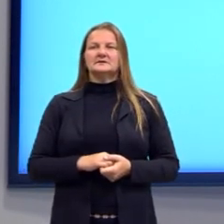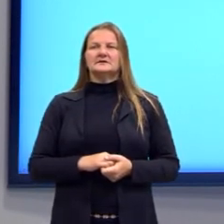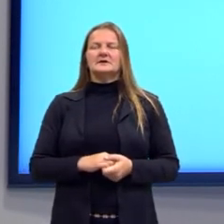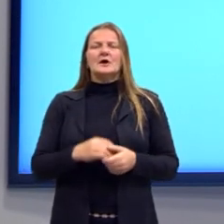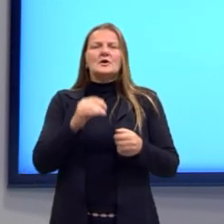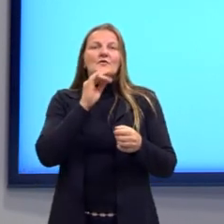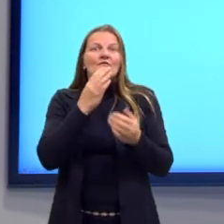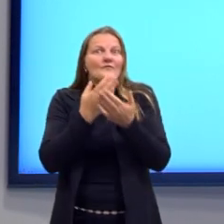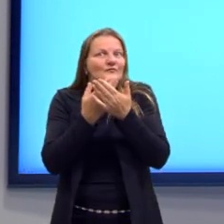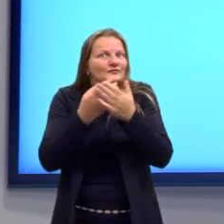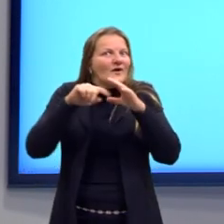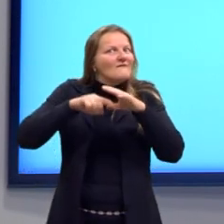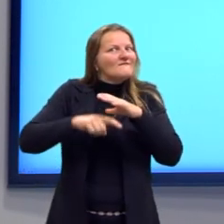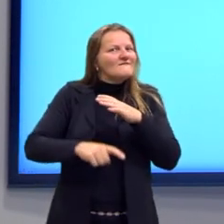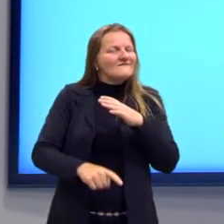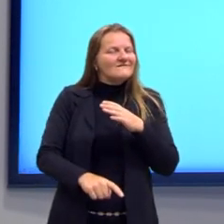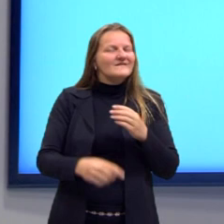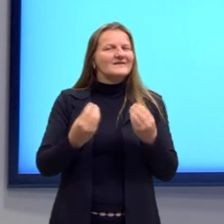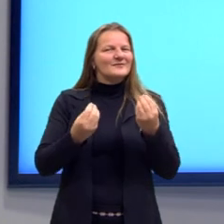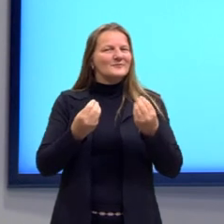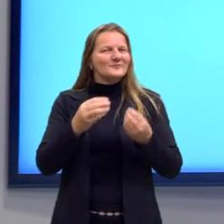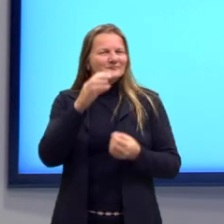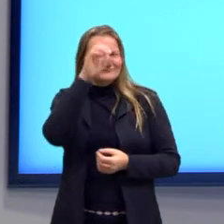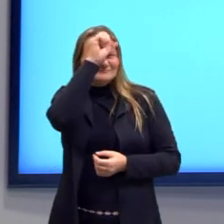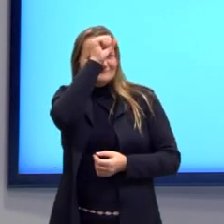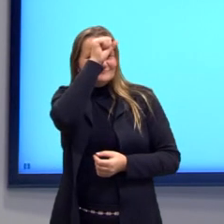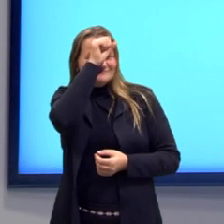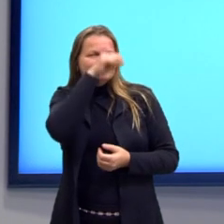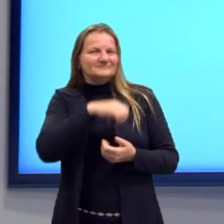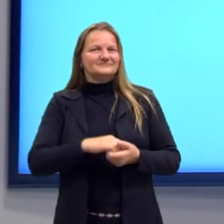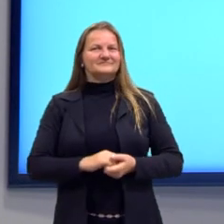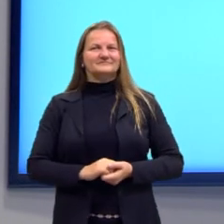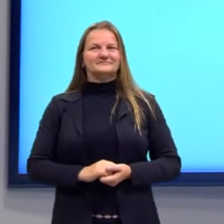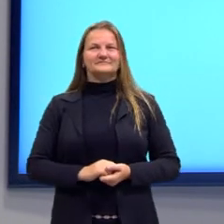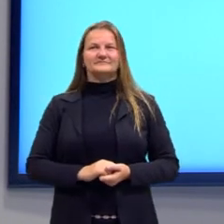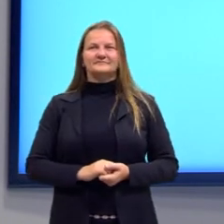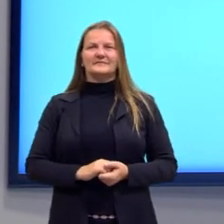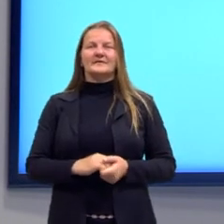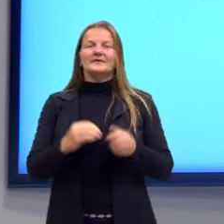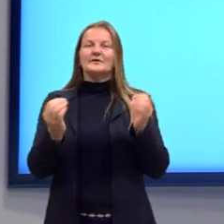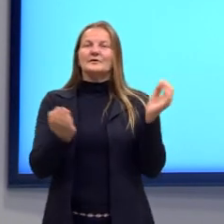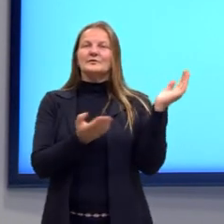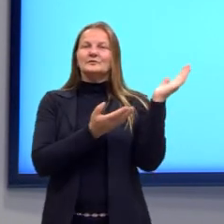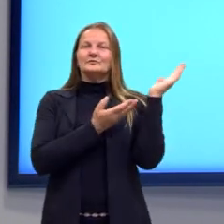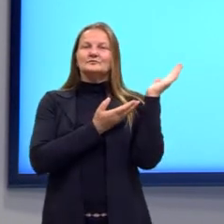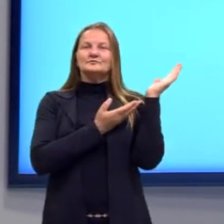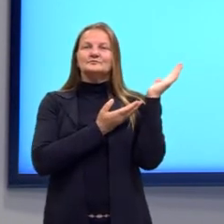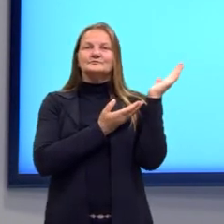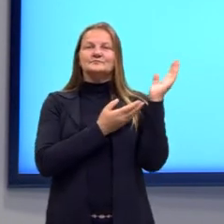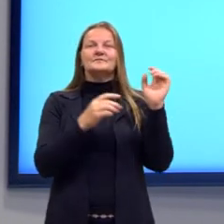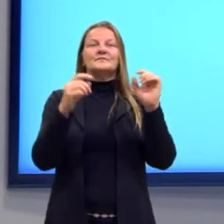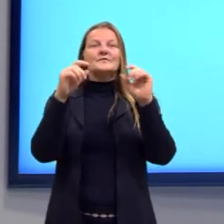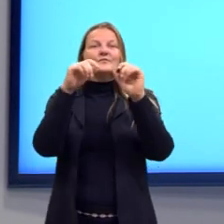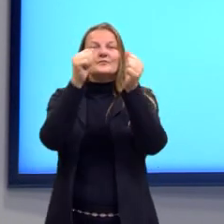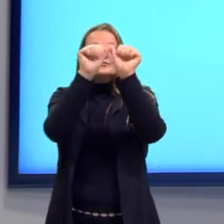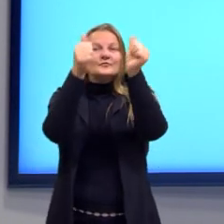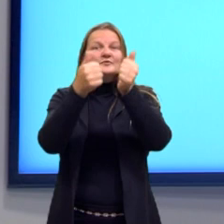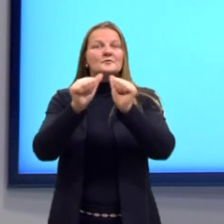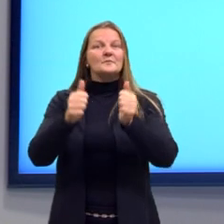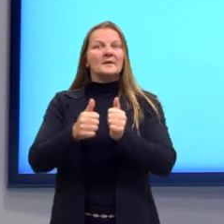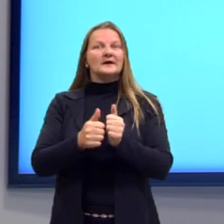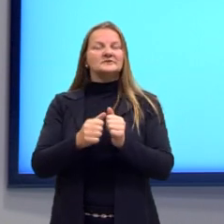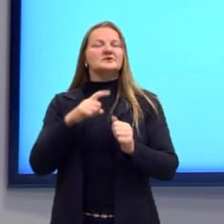trabalhar então um pouco destas questões e aqui eu trouxe algumas imagens que elas